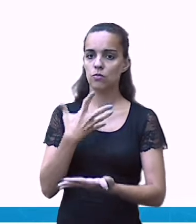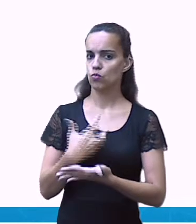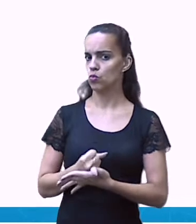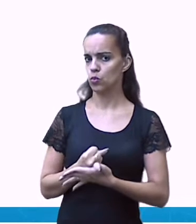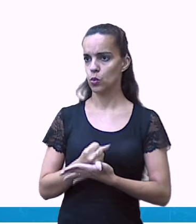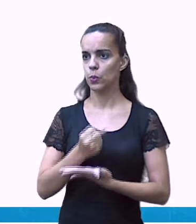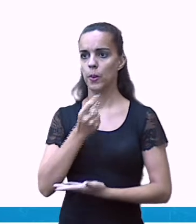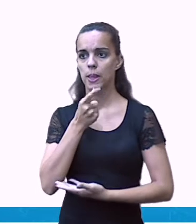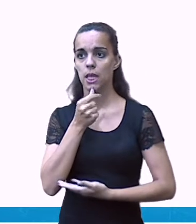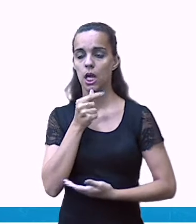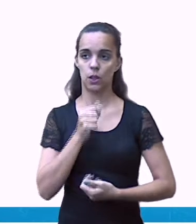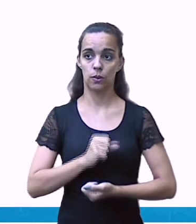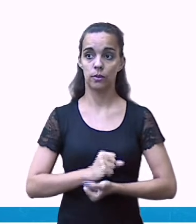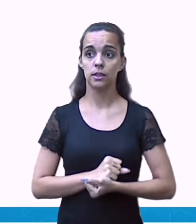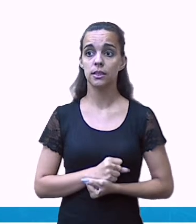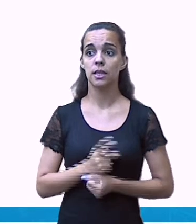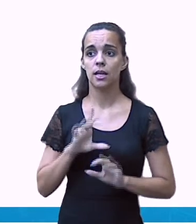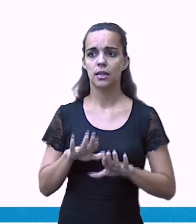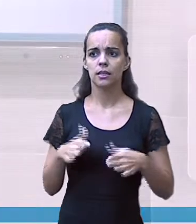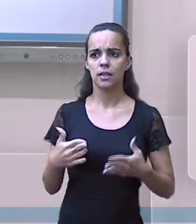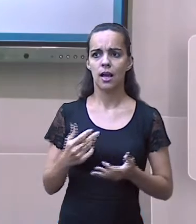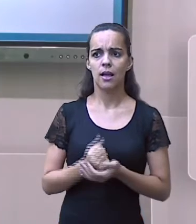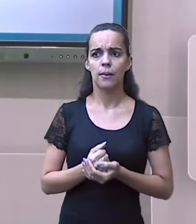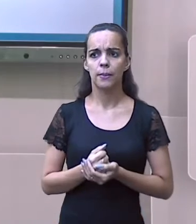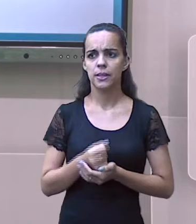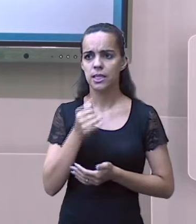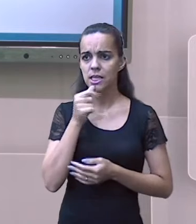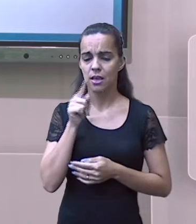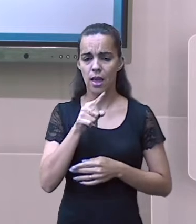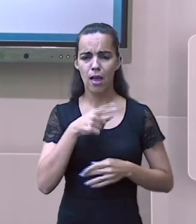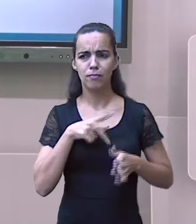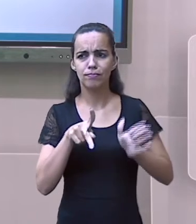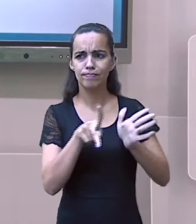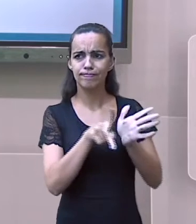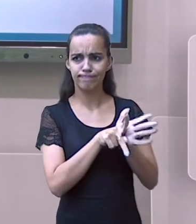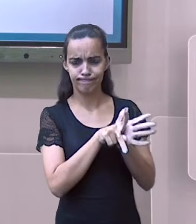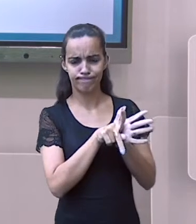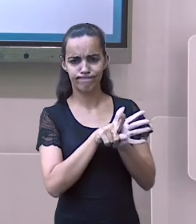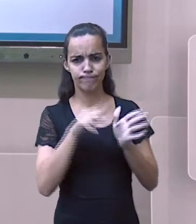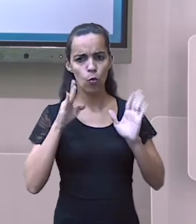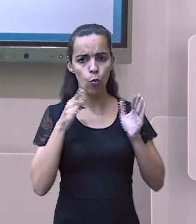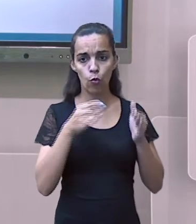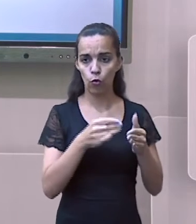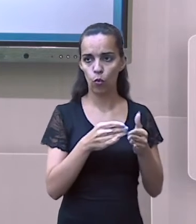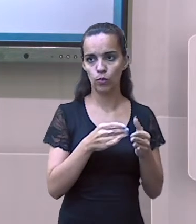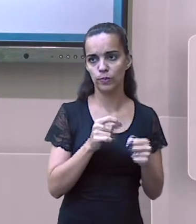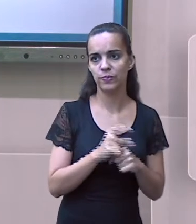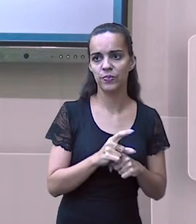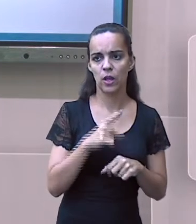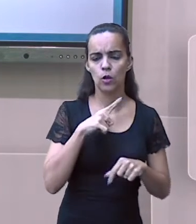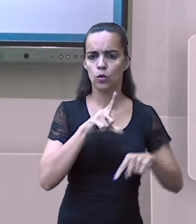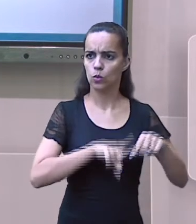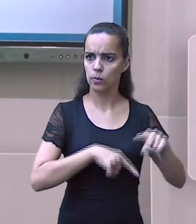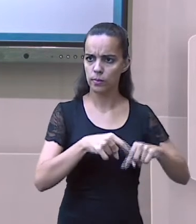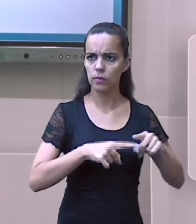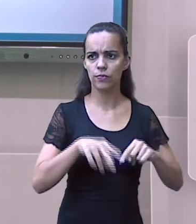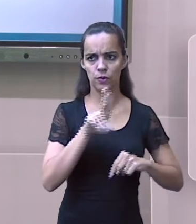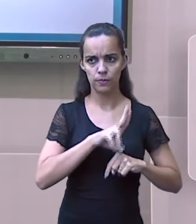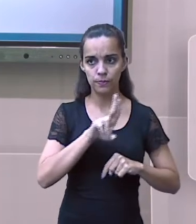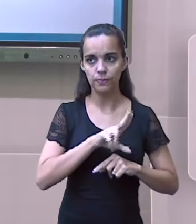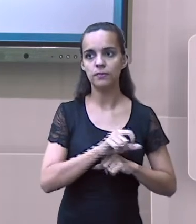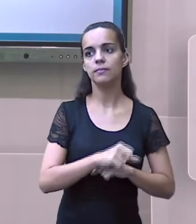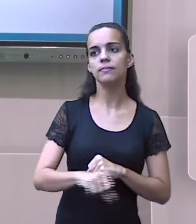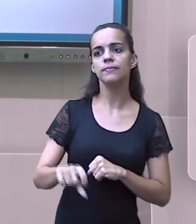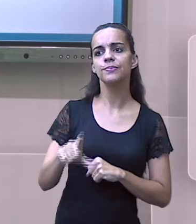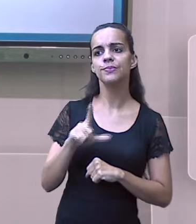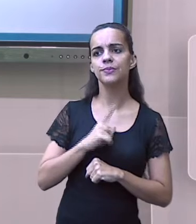substâncias, tá? E essa é a propriedade fundamental para os materiais utilizados